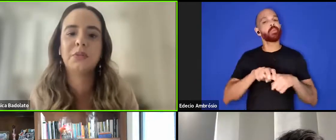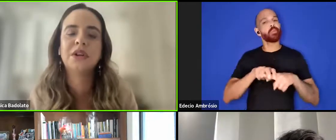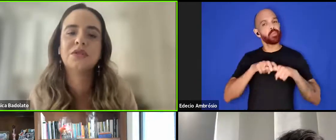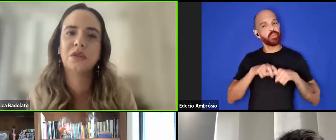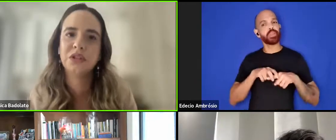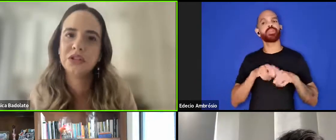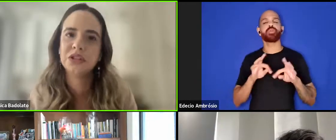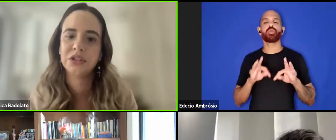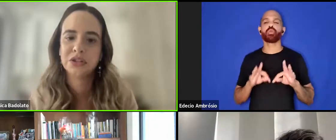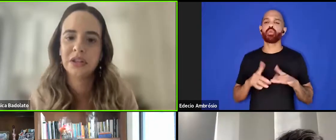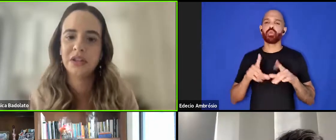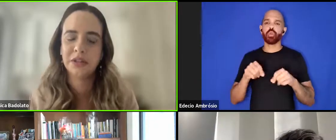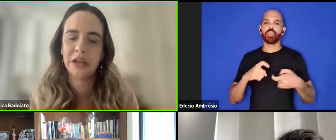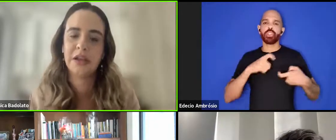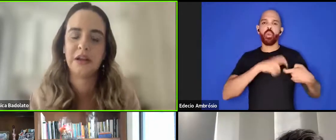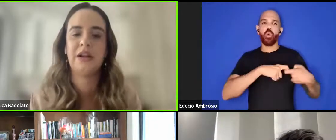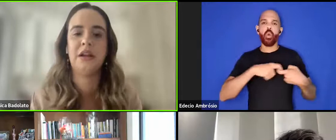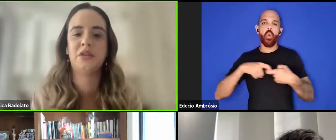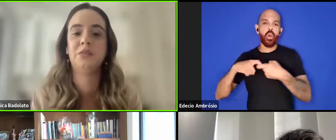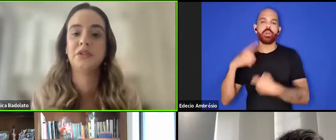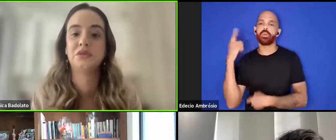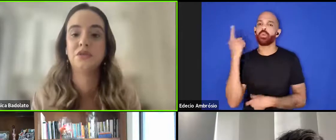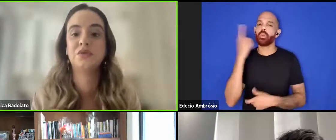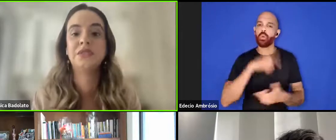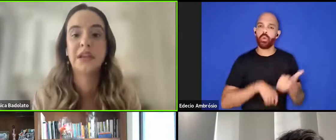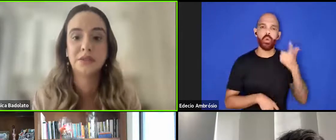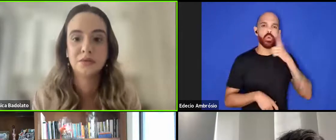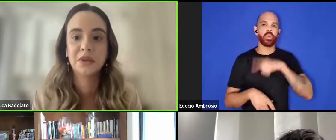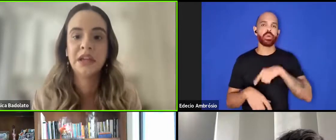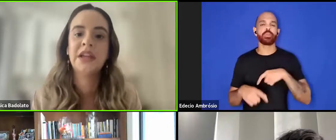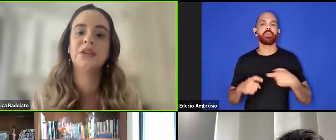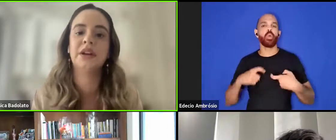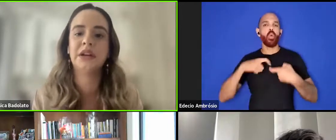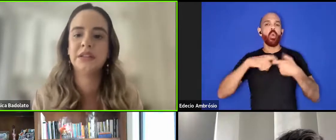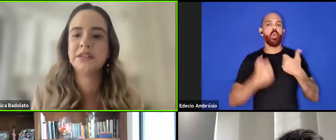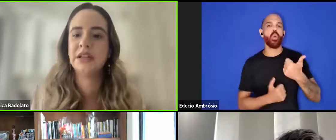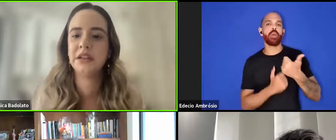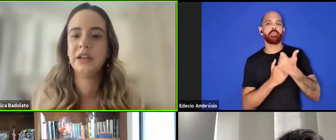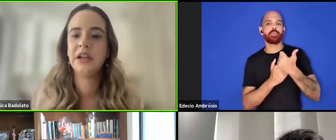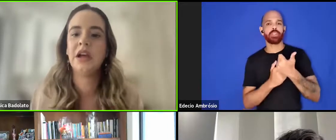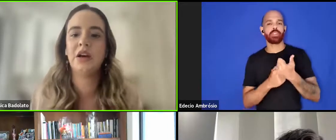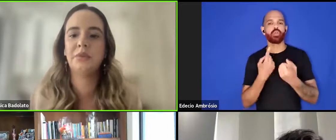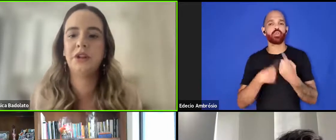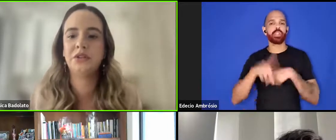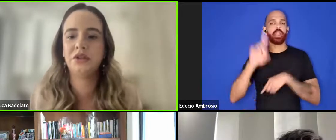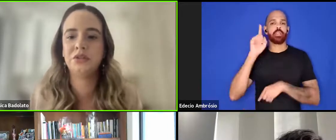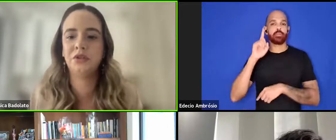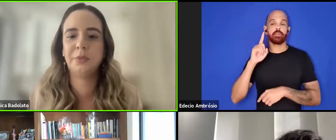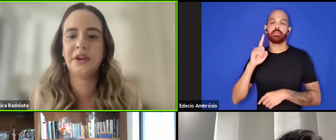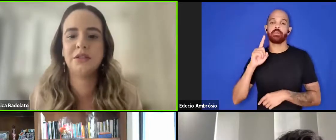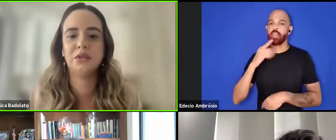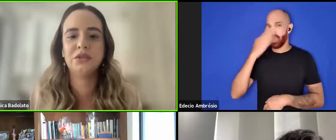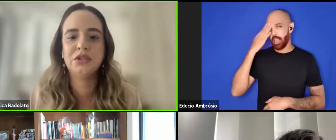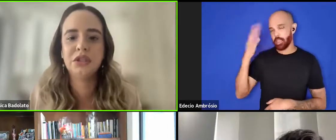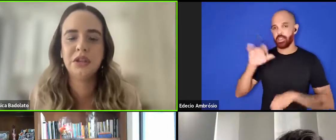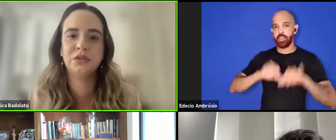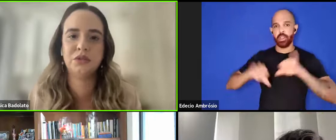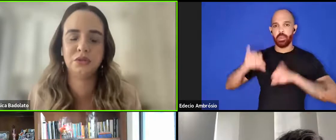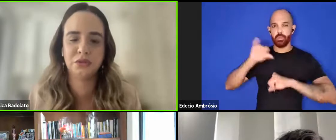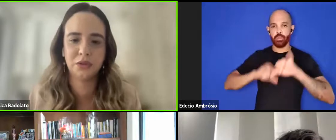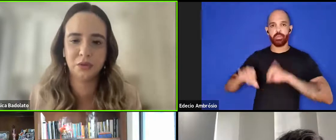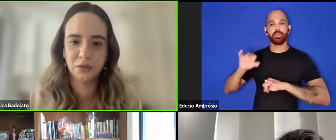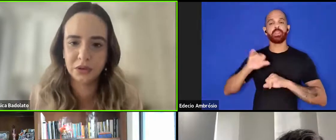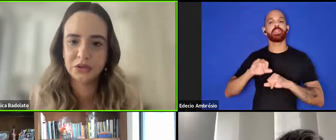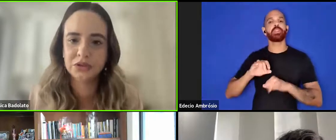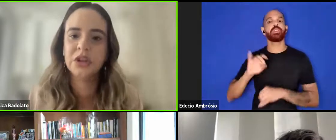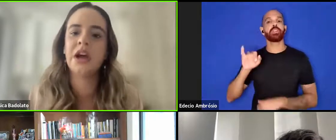todas as colaborações que a gente teve, né? Colaborações de sucesso. Então, agradecer ao Laboratório de Imunoparasitologia do